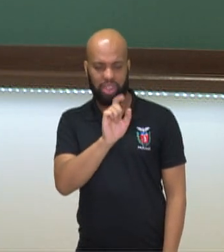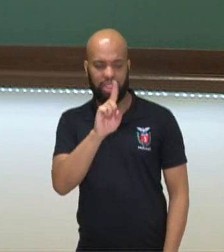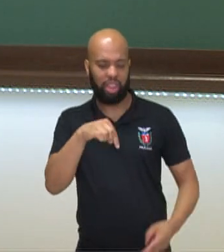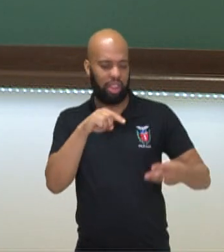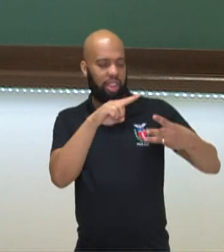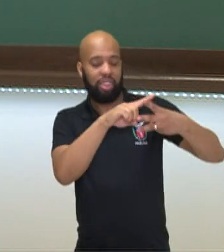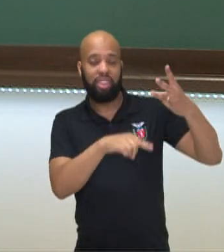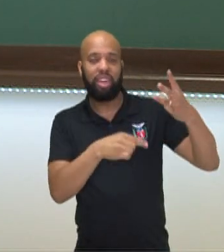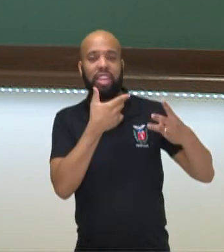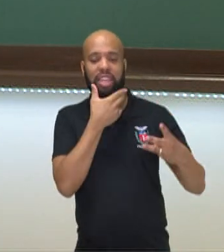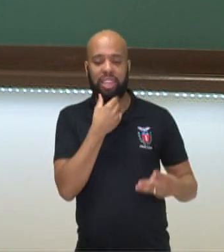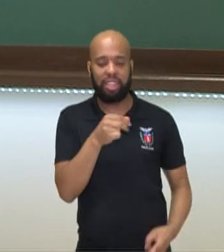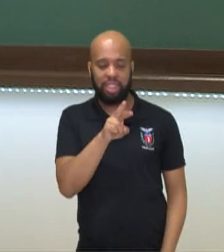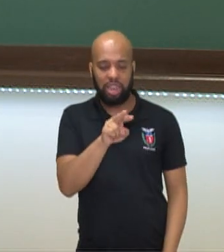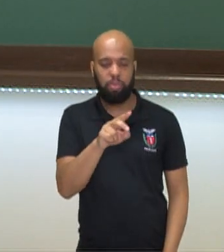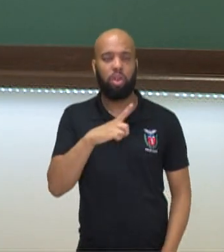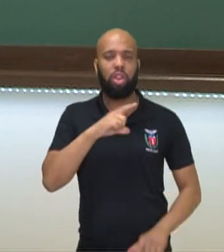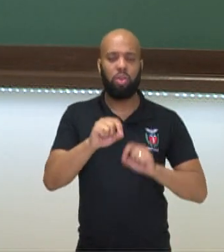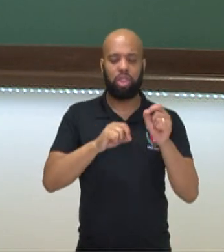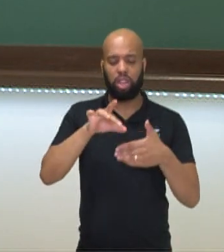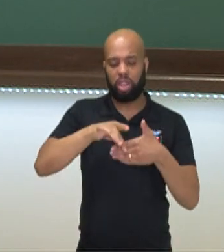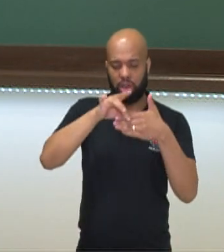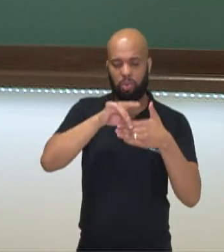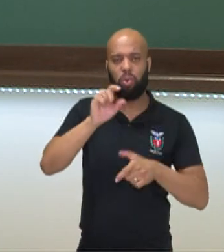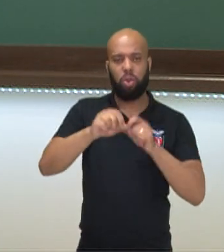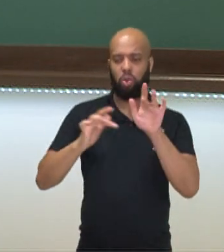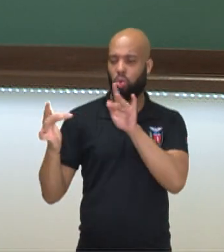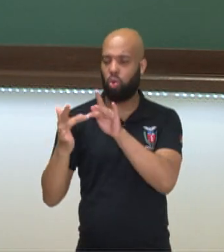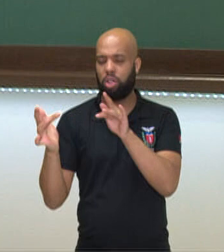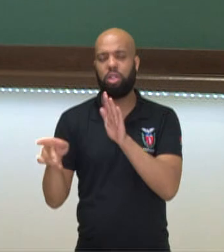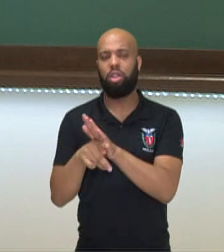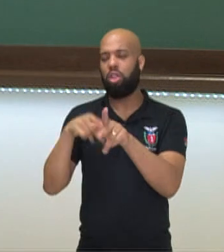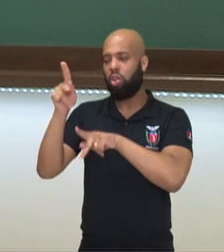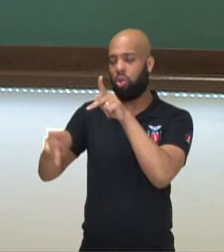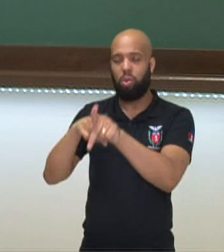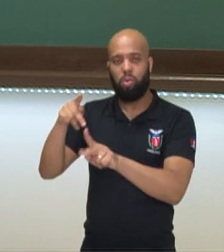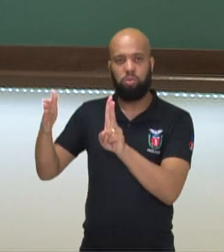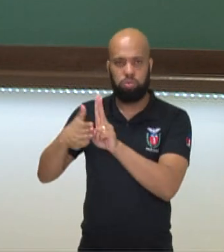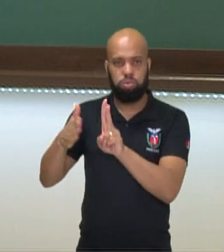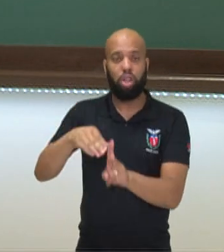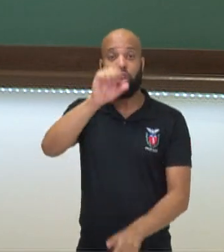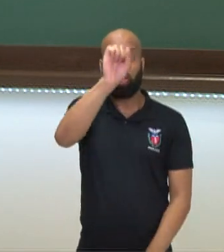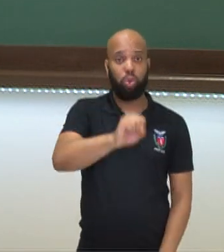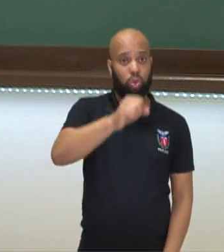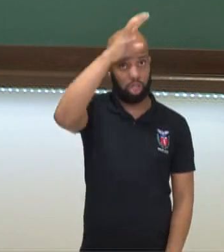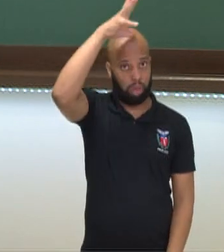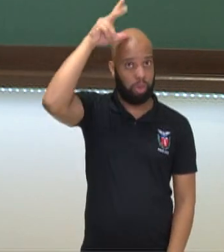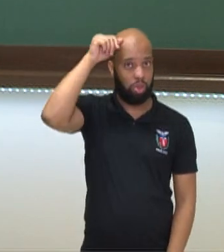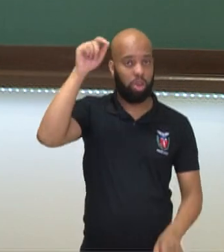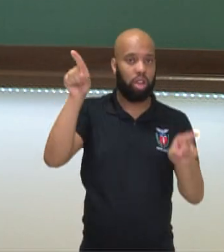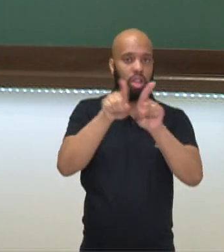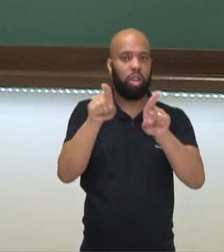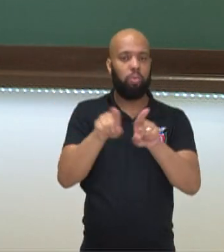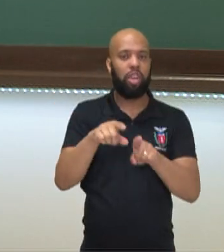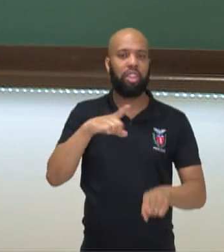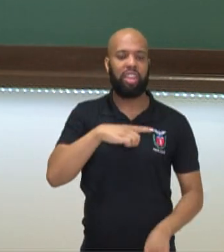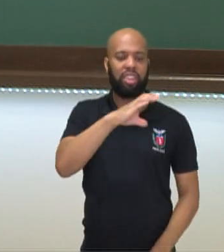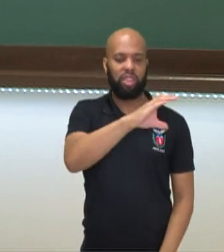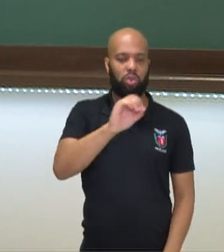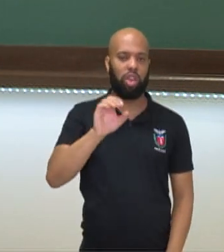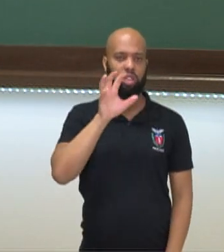Boas, lideraram então o contato com povos indígenas do sul da Amazônia e da região